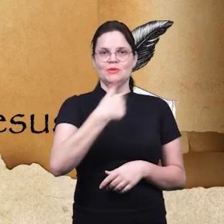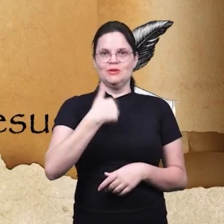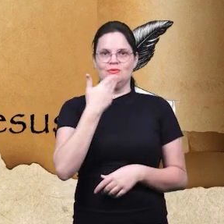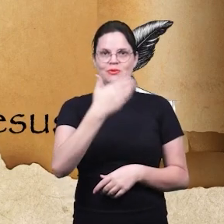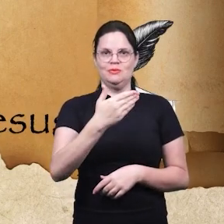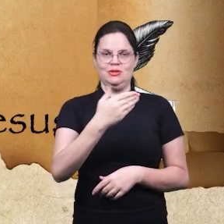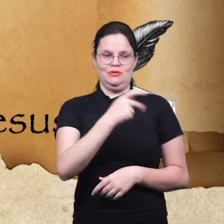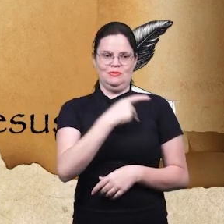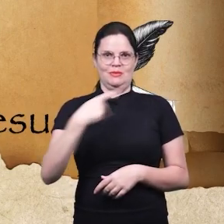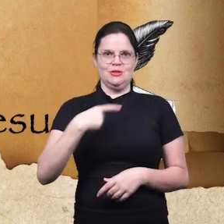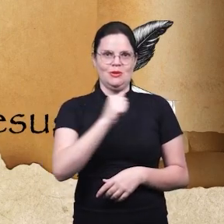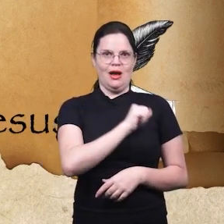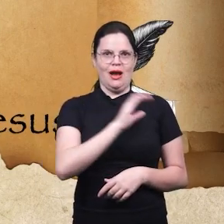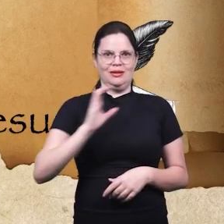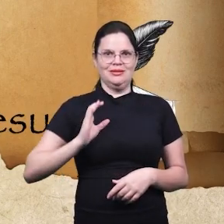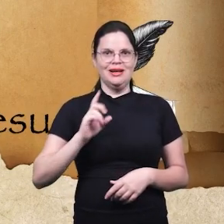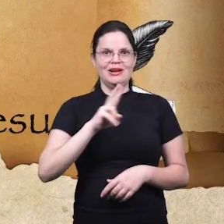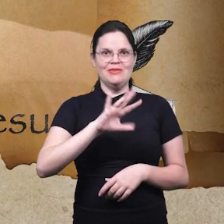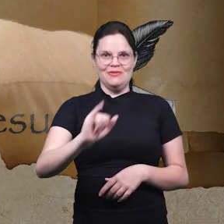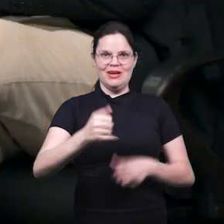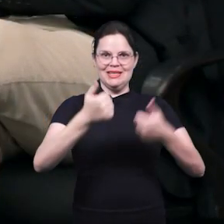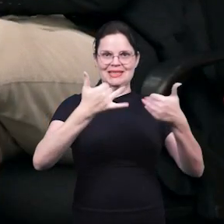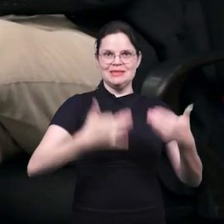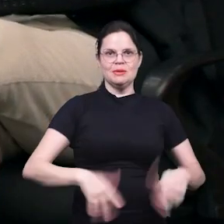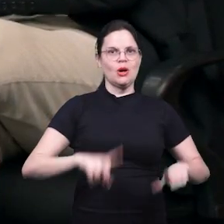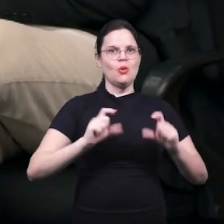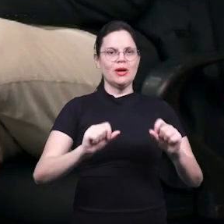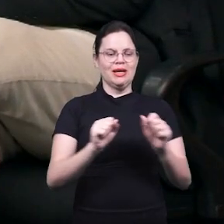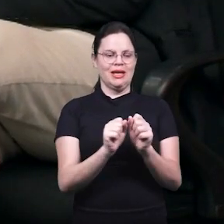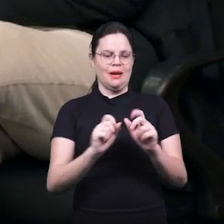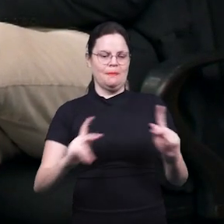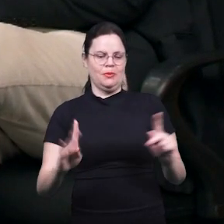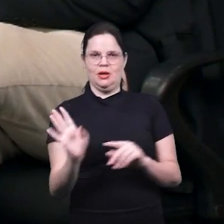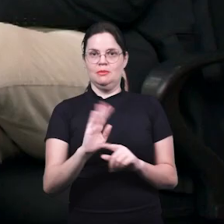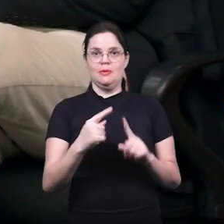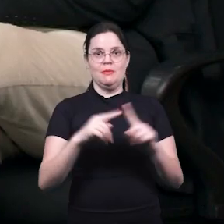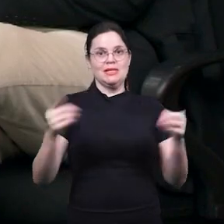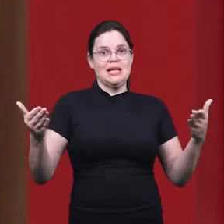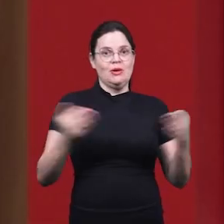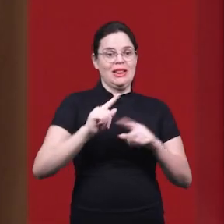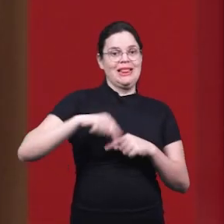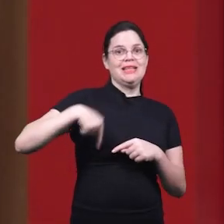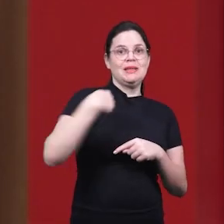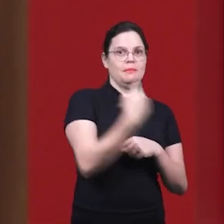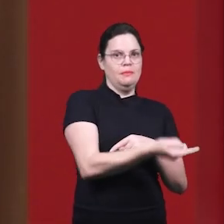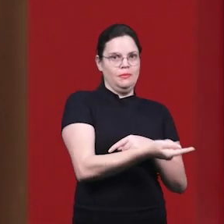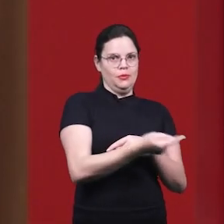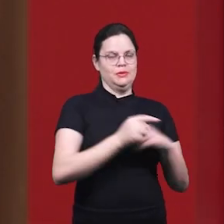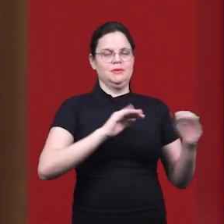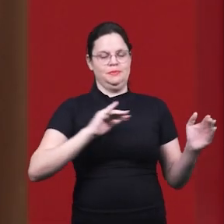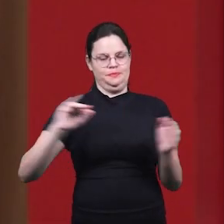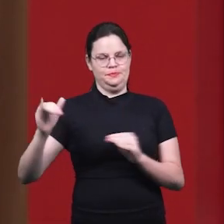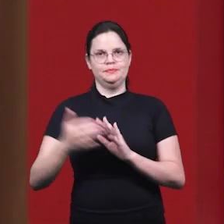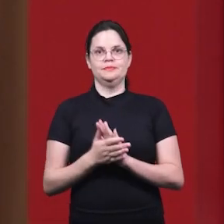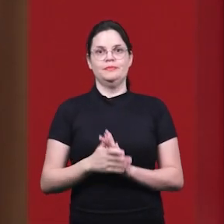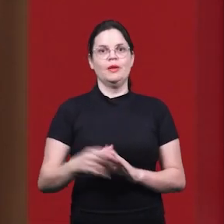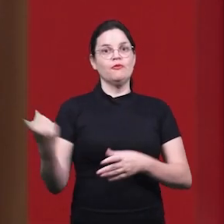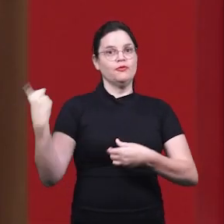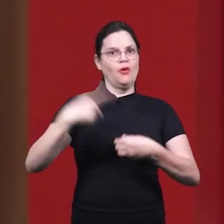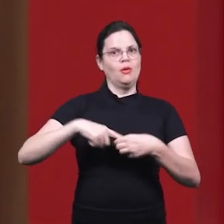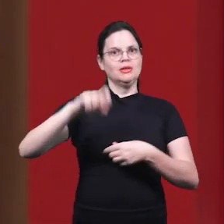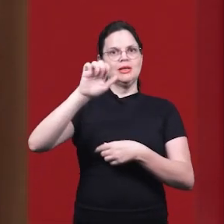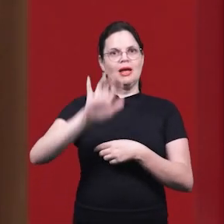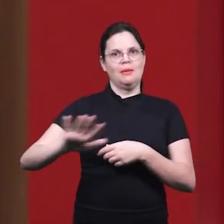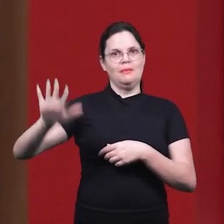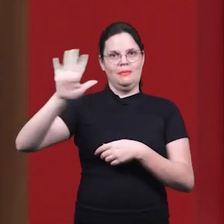né, daquilo que vem a ser não agora o Apocalipse, mas Sim. a Epifaneia. Perfeitamente. Ainda no mapa do plano de